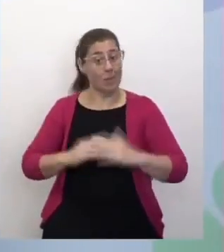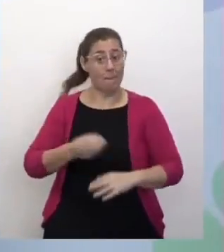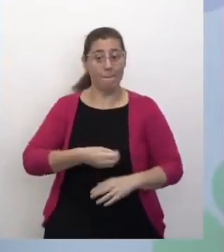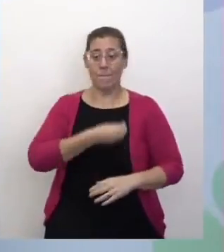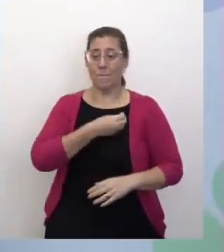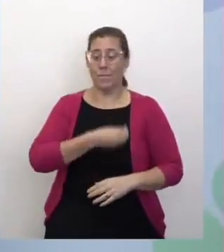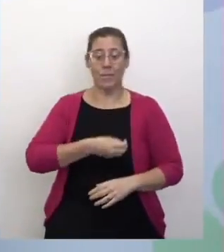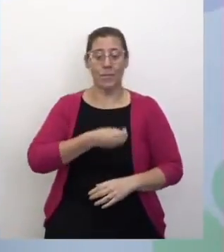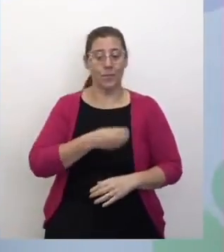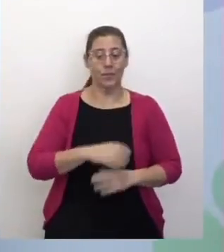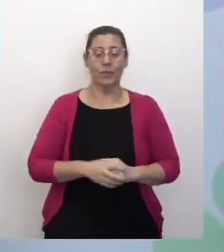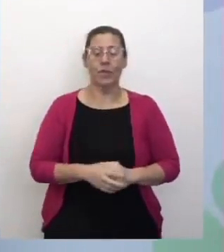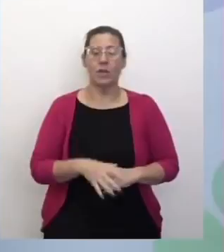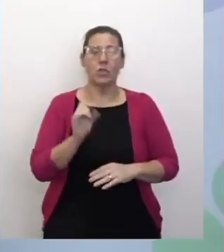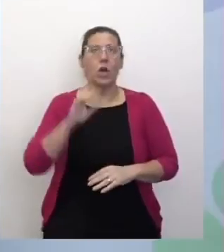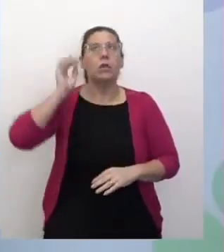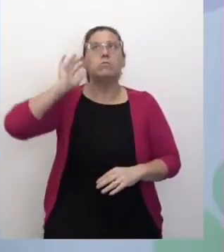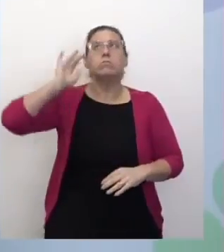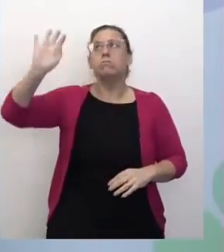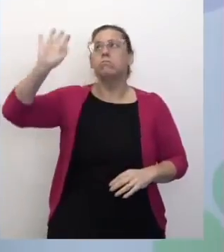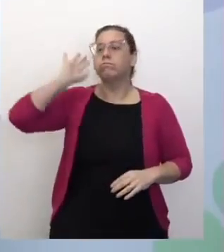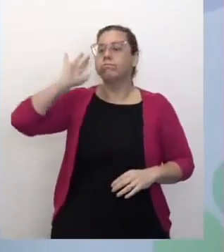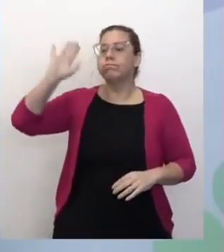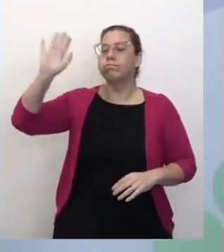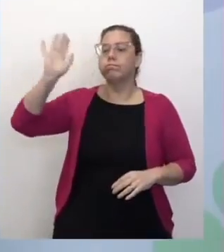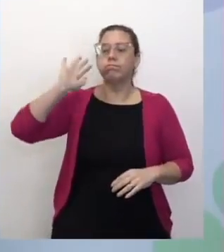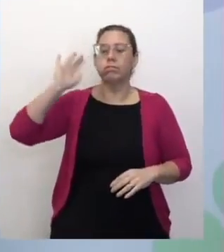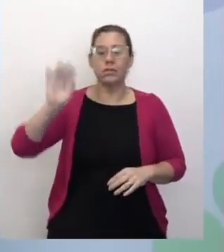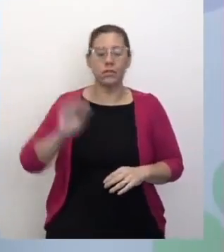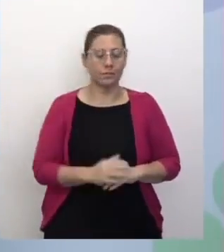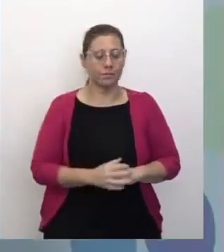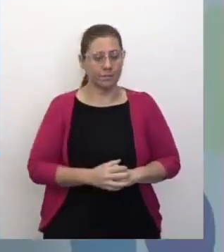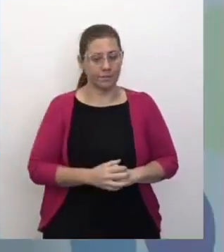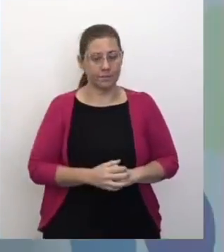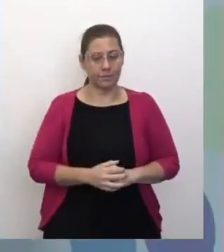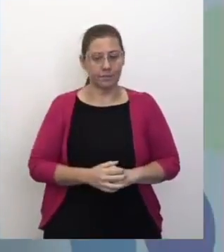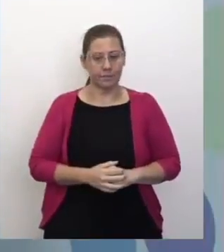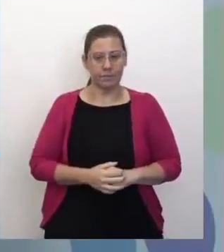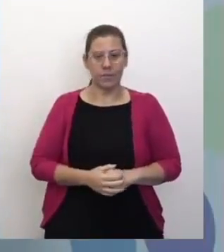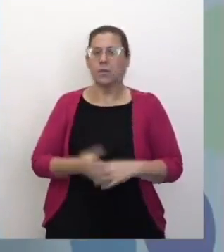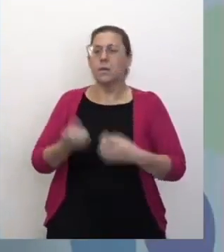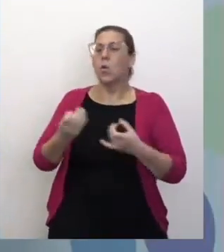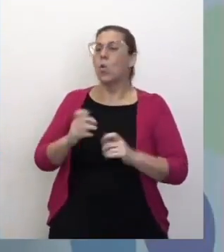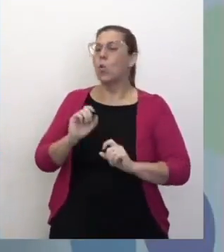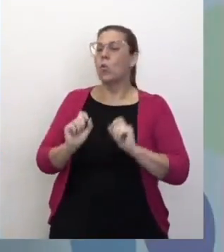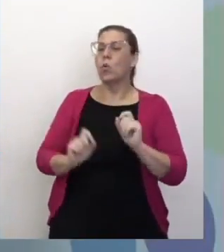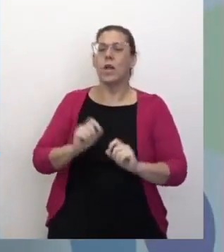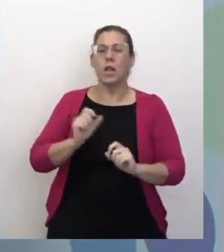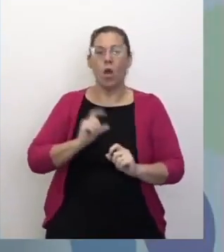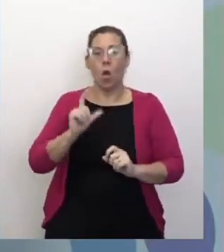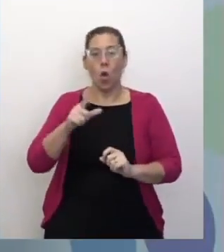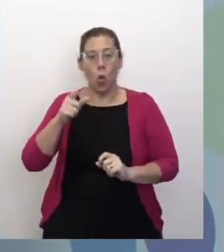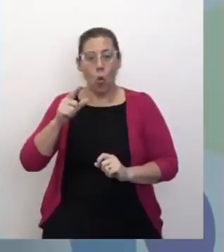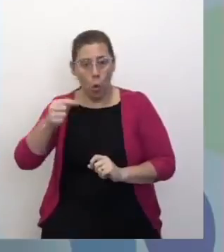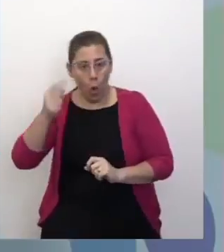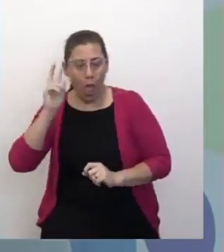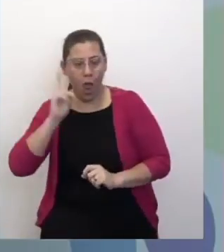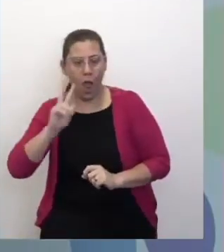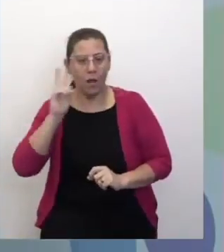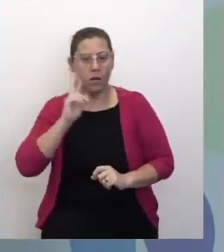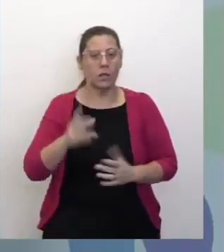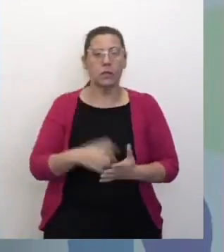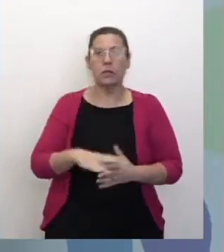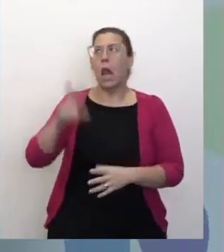vivência. Exatamente. Ele fica só na imaginação, às vezes na ilusão também, né? E falar em repertório, eu tenho uma outra lembrança. Antes de entrar na aula, eu estou cheio